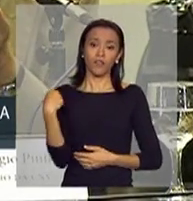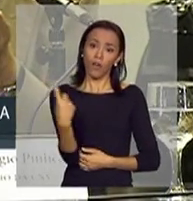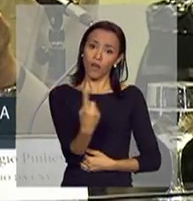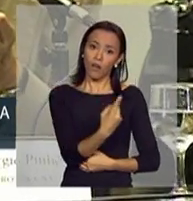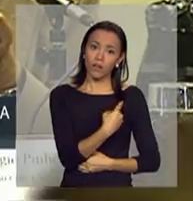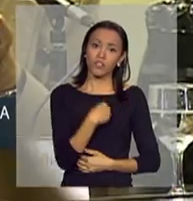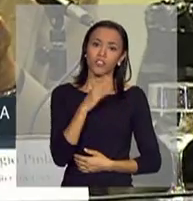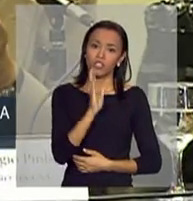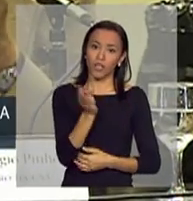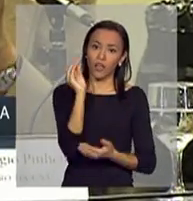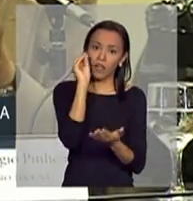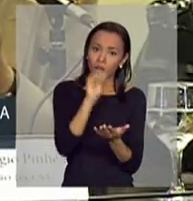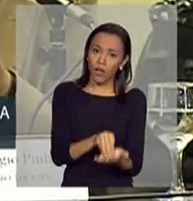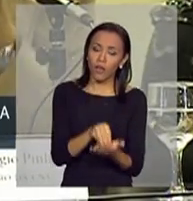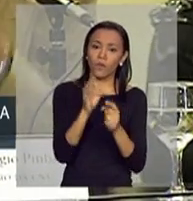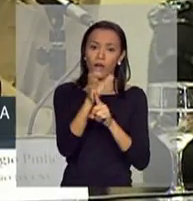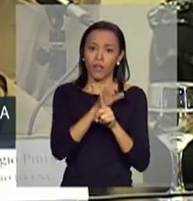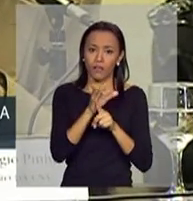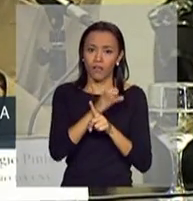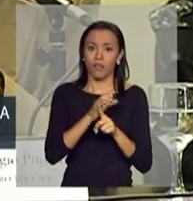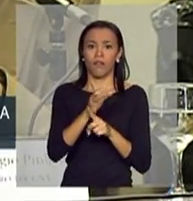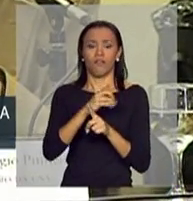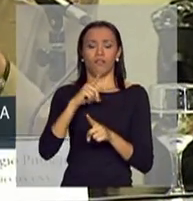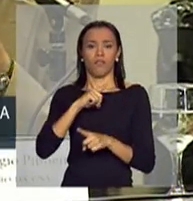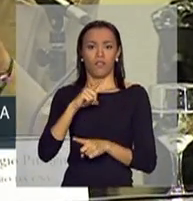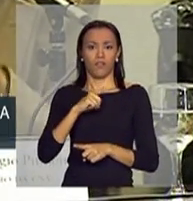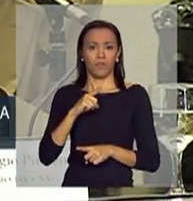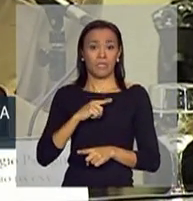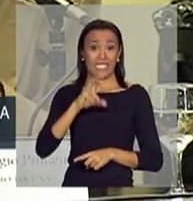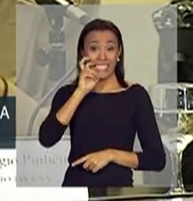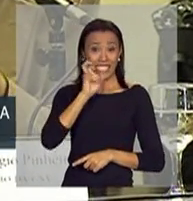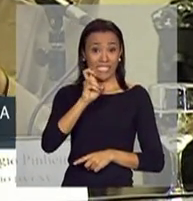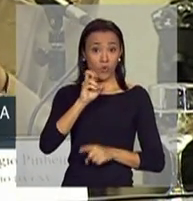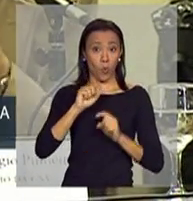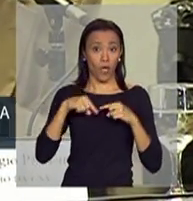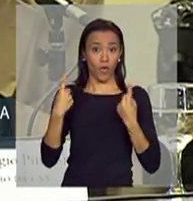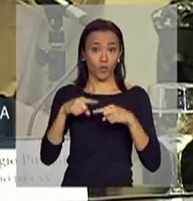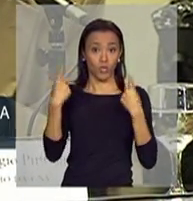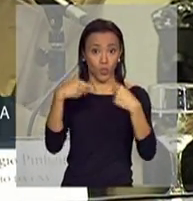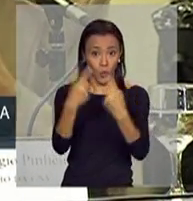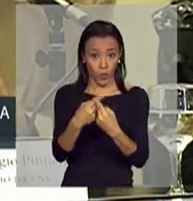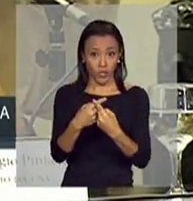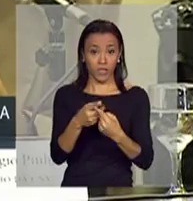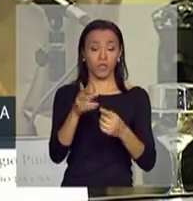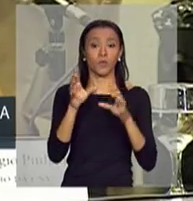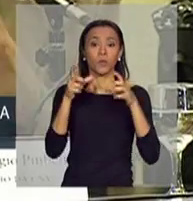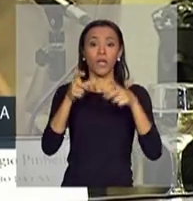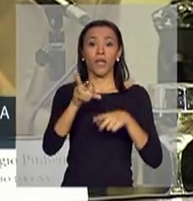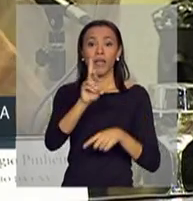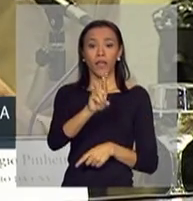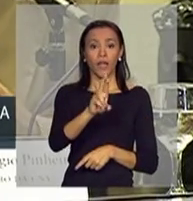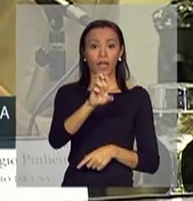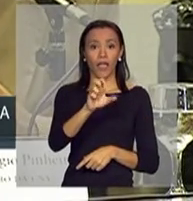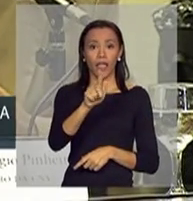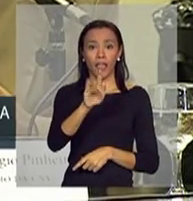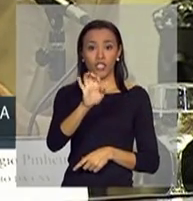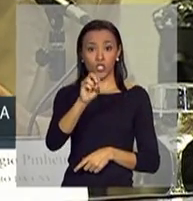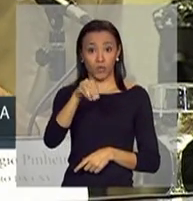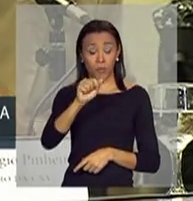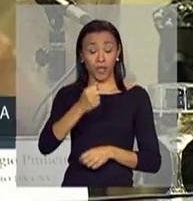Está no nosso calendário, nós vamos ter 5 reuniões regionais, porque é impossível reunir em